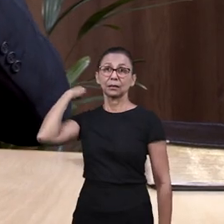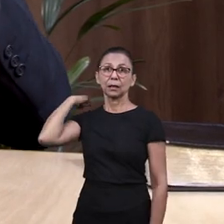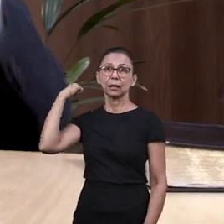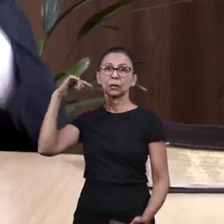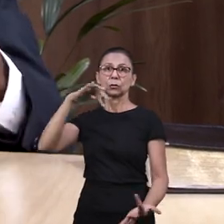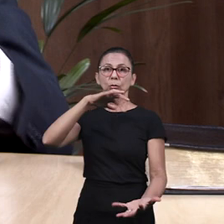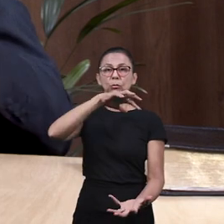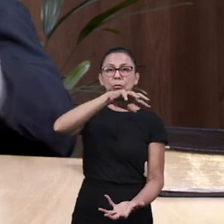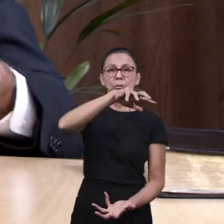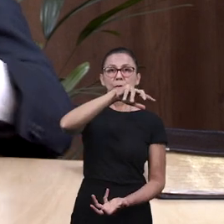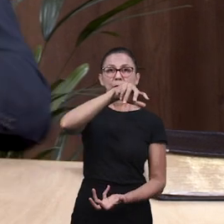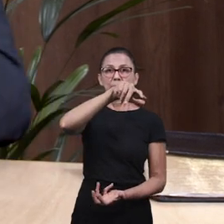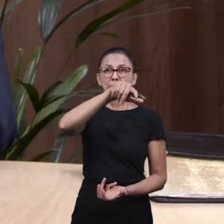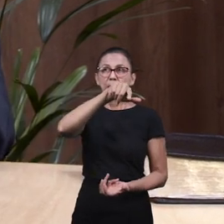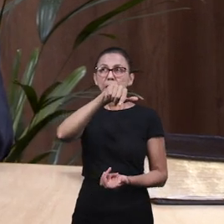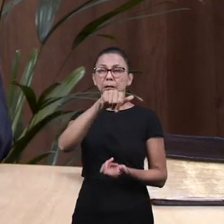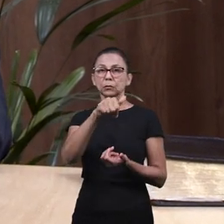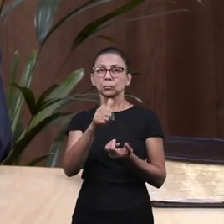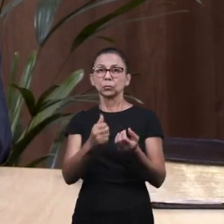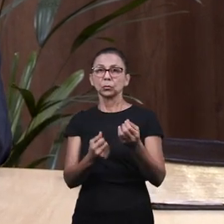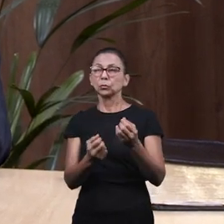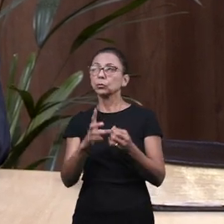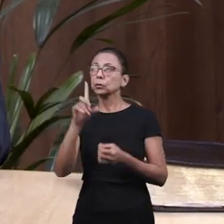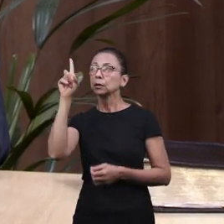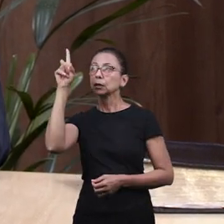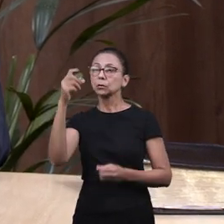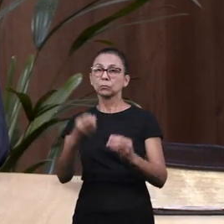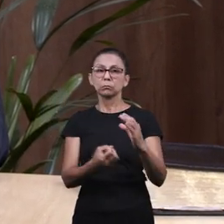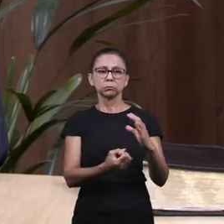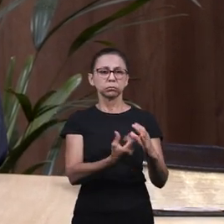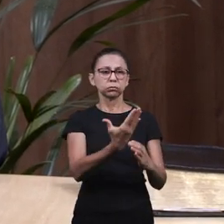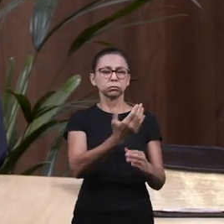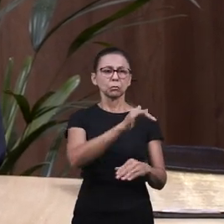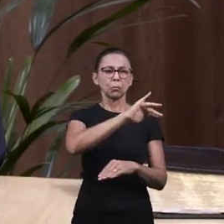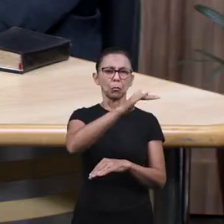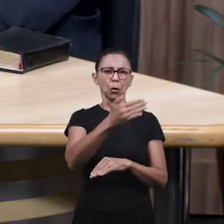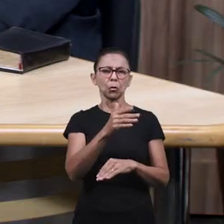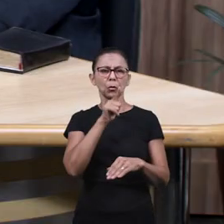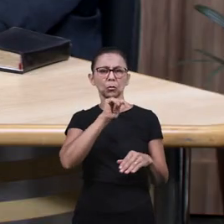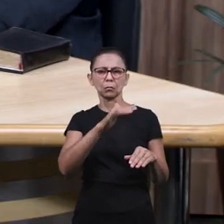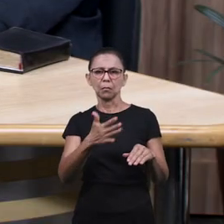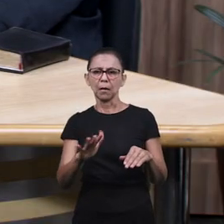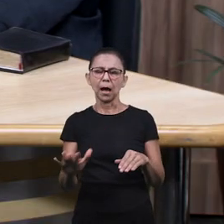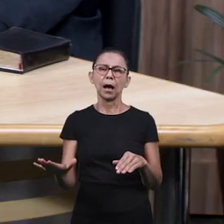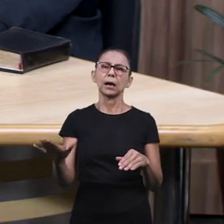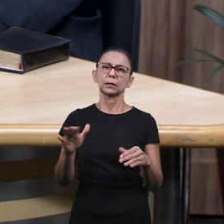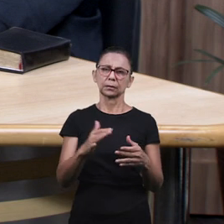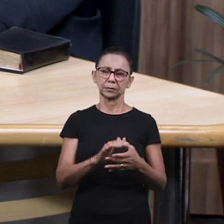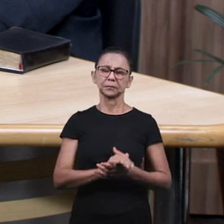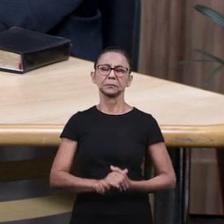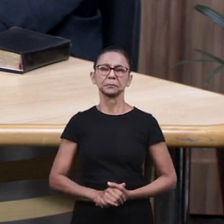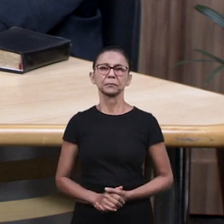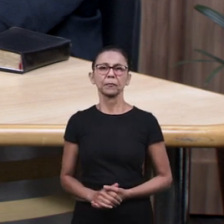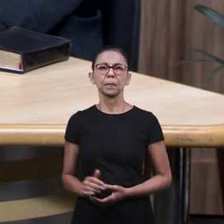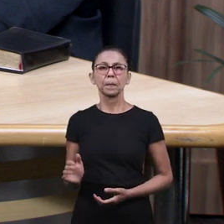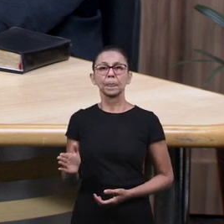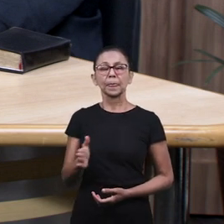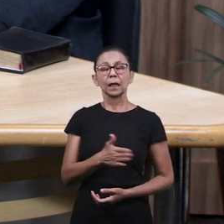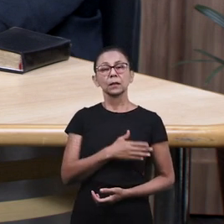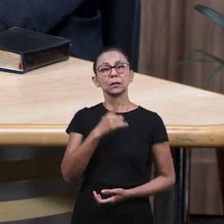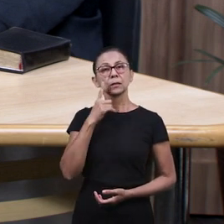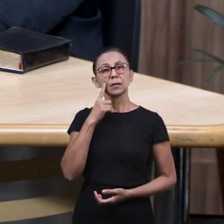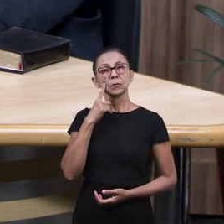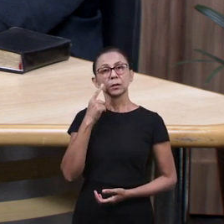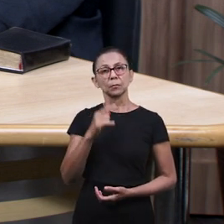Deus começa a tirar o vazio, é o Espírito Santo que vai atuar. E nós temos vários casos da